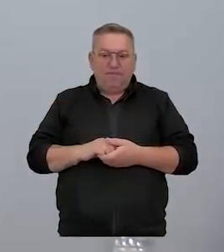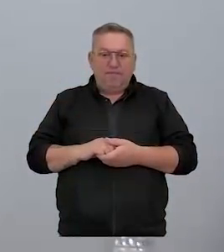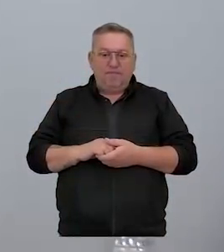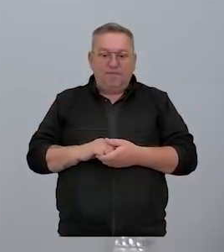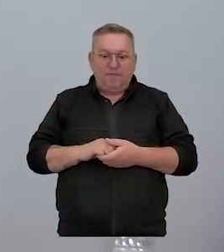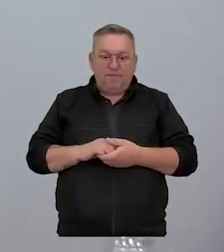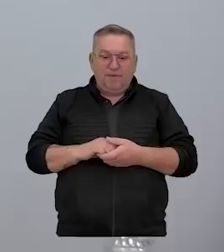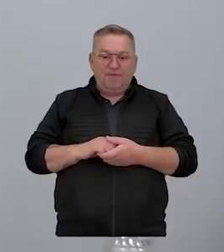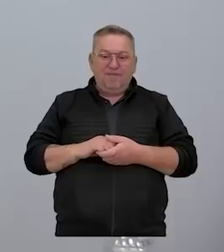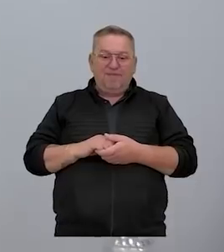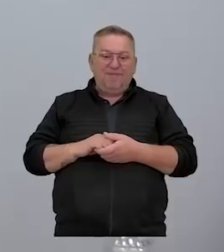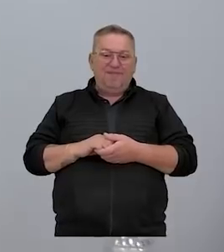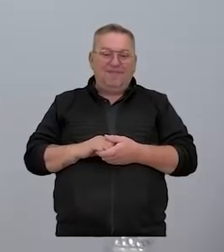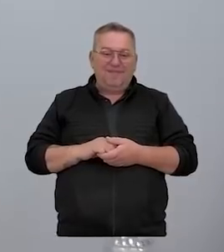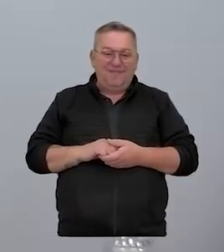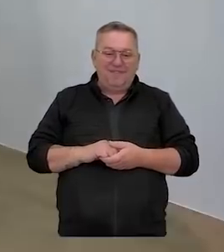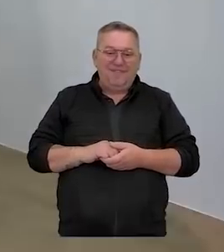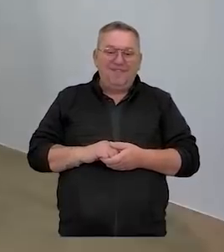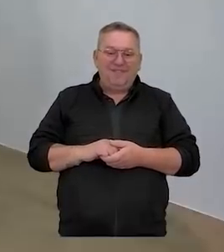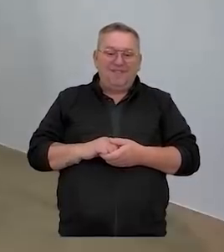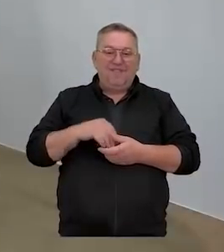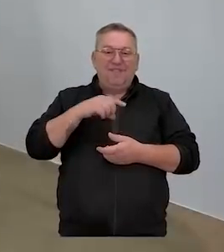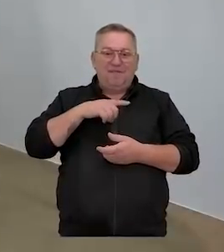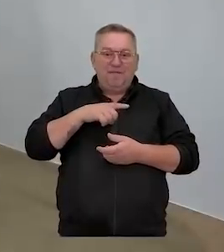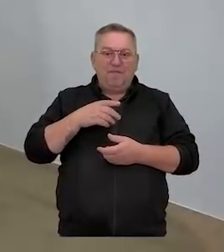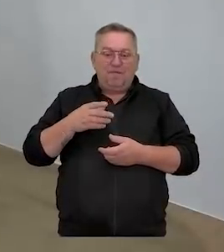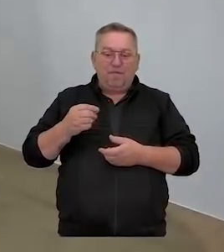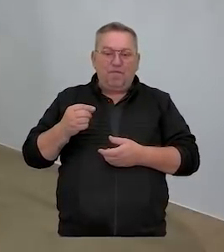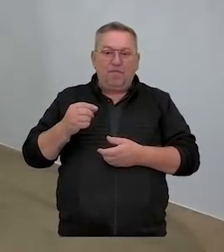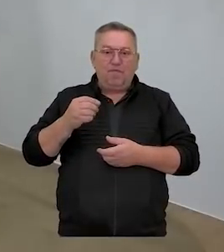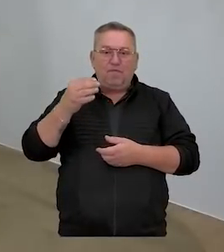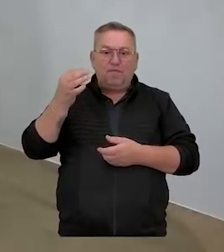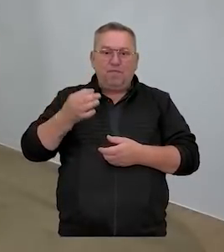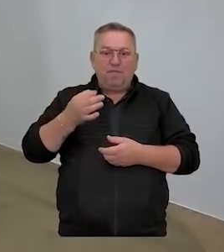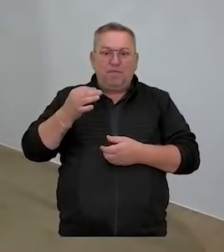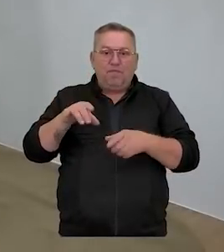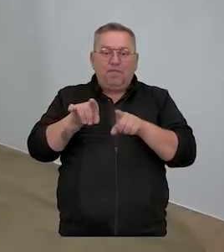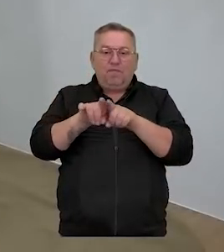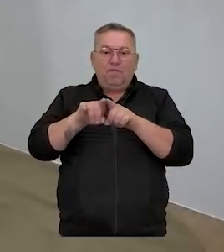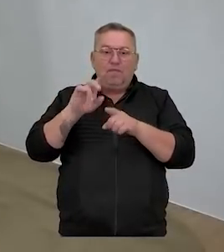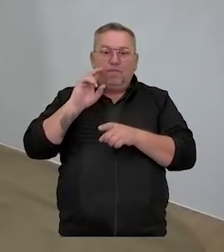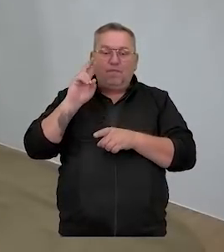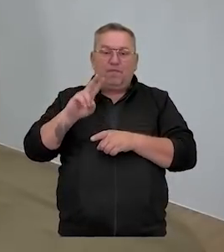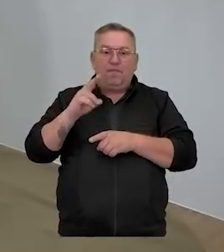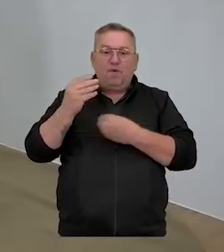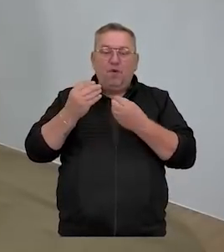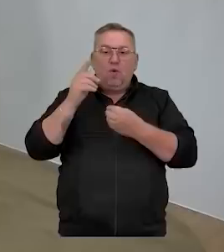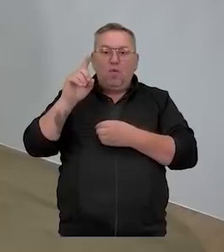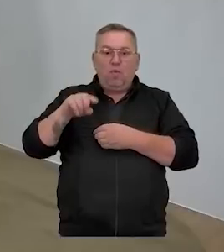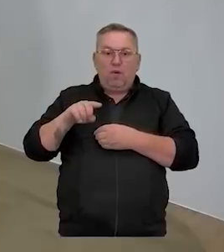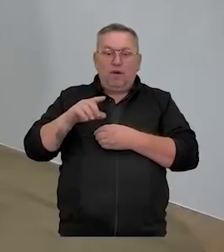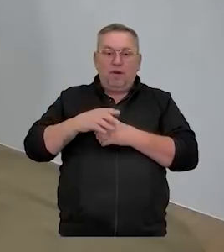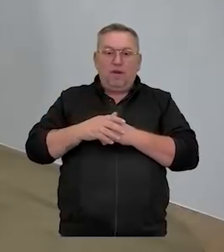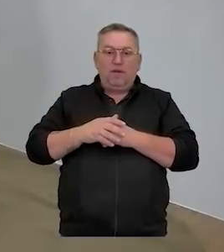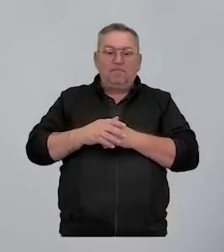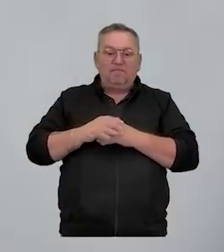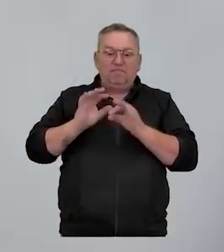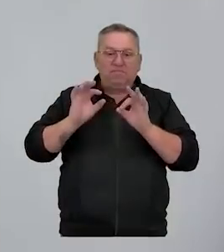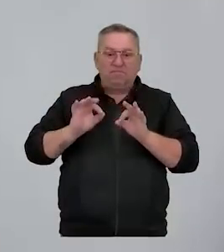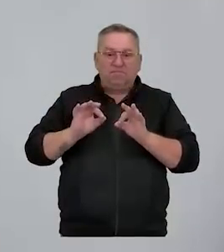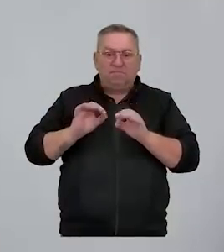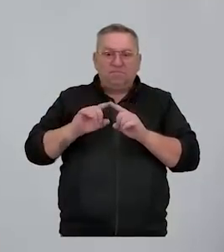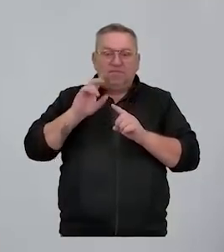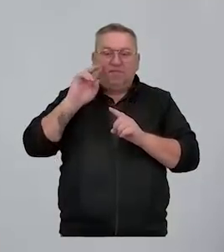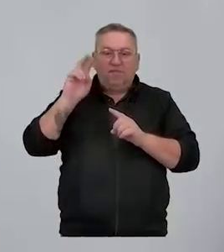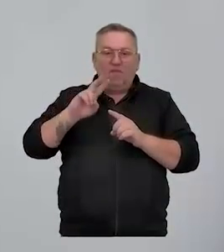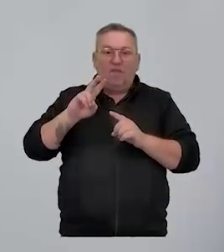E aí, polêmico, não? Bem polêmico, né? E não sei se você quer ler o comentário Pode ler, que a que eu aluna gostei fez. bastante. A